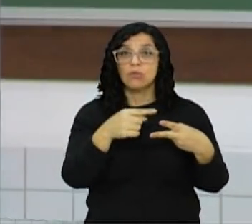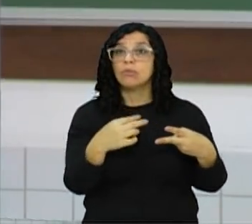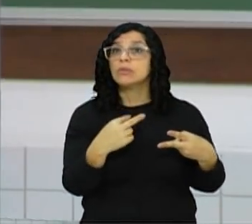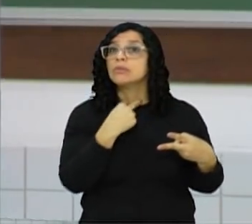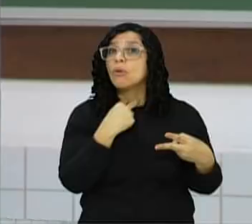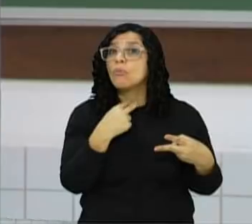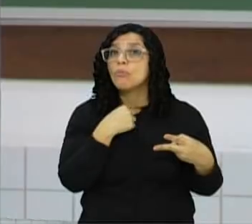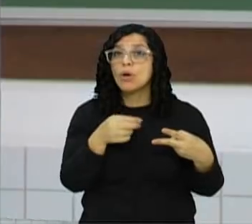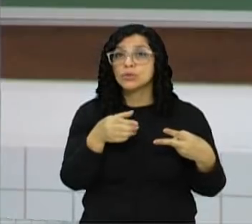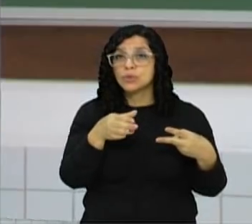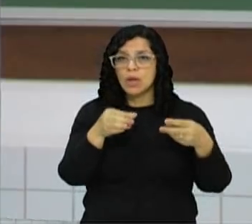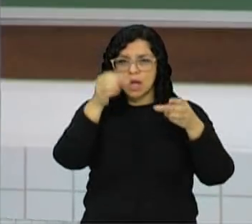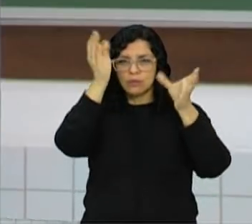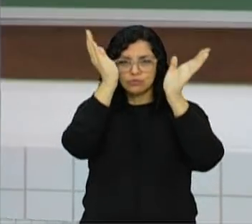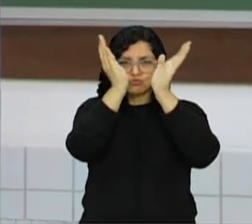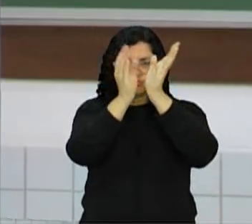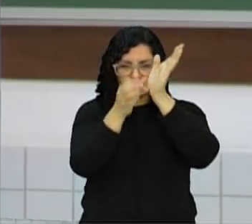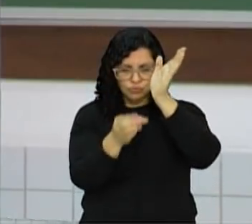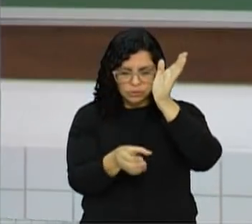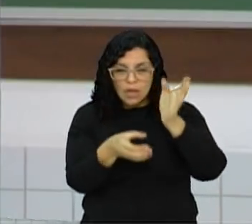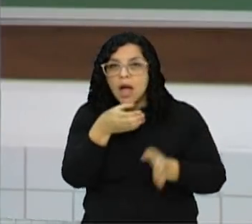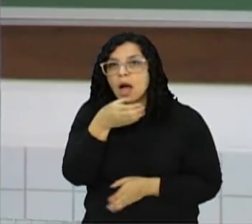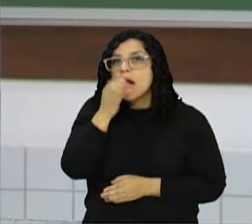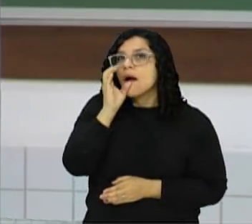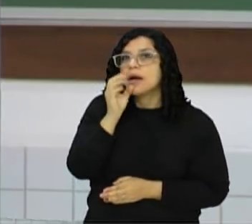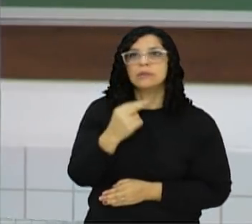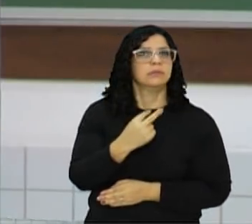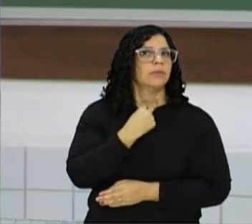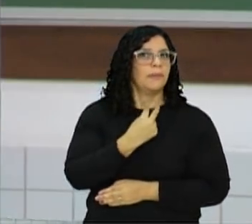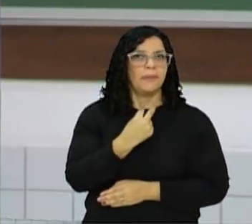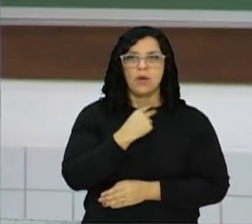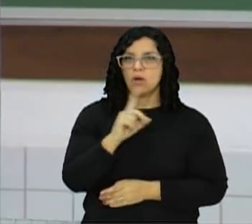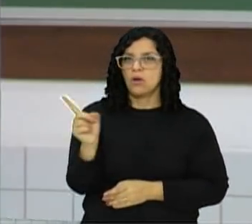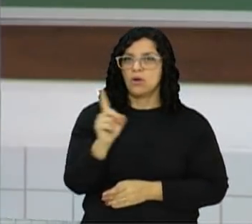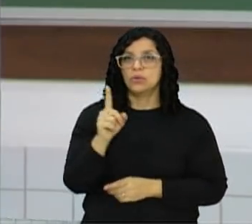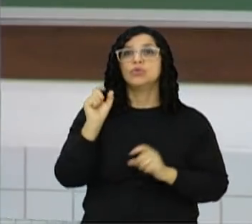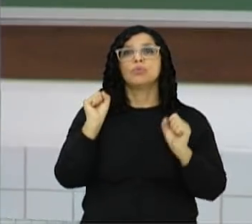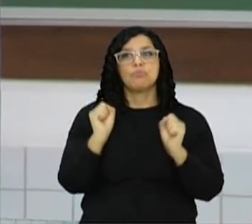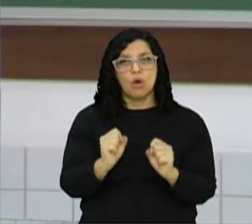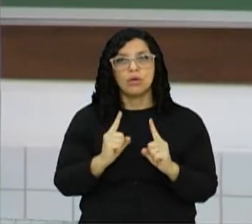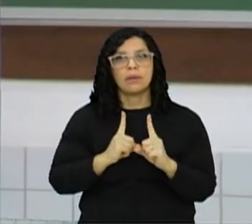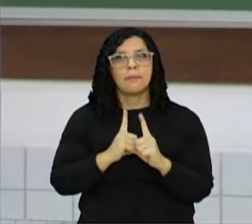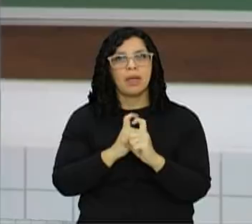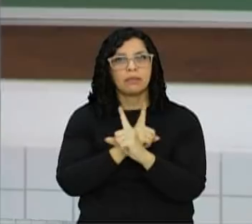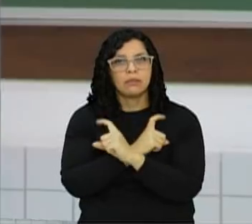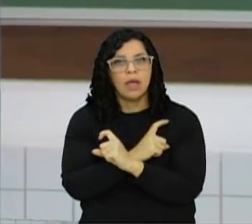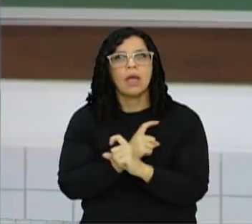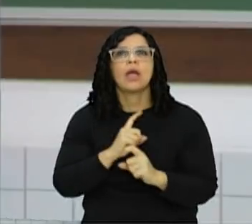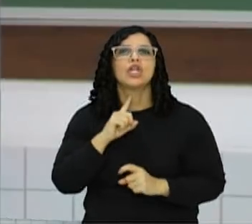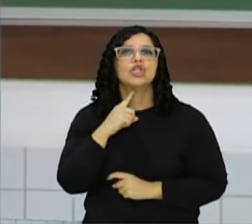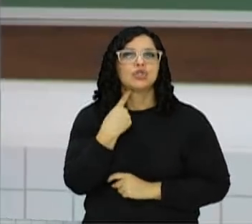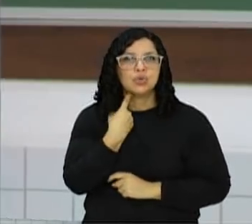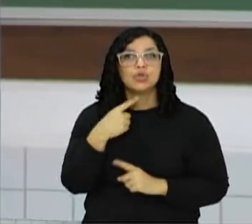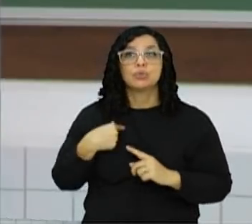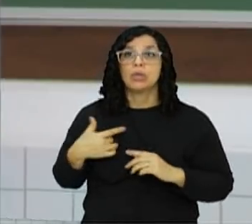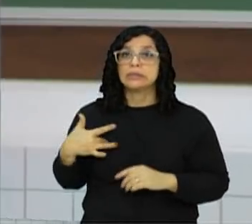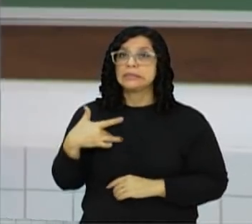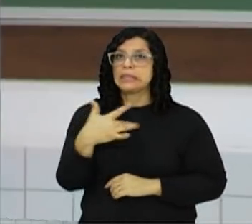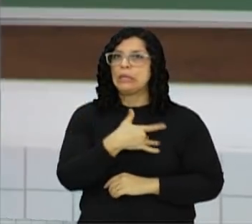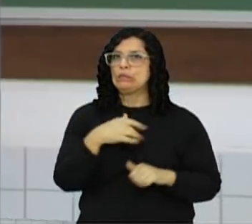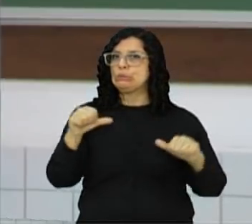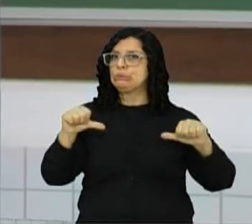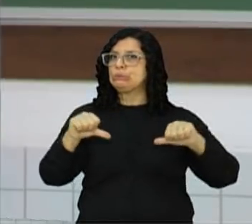poder beber a água no final do processo. Ainda ela pode ter algum micro-organismo, alguma coisa que possa te